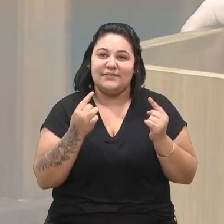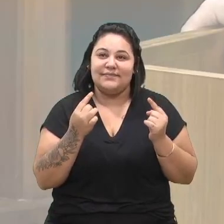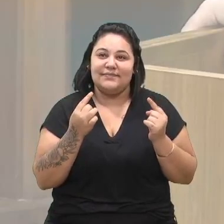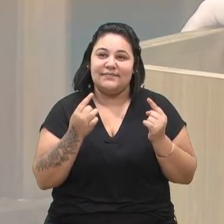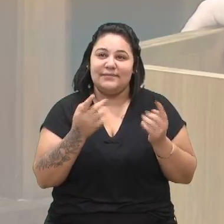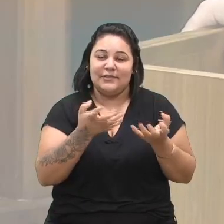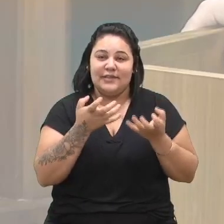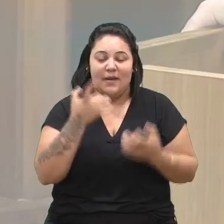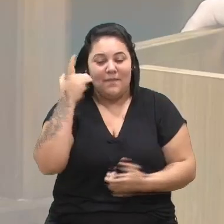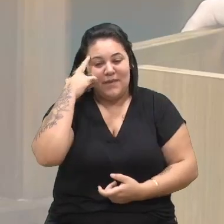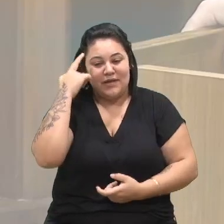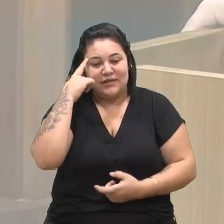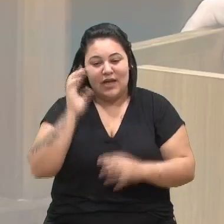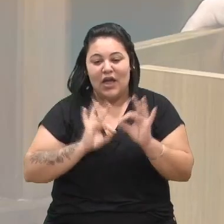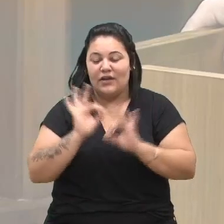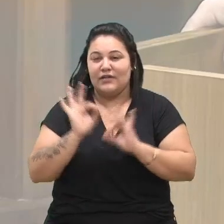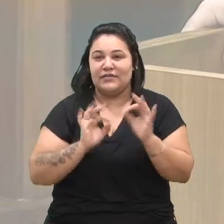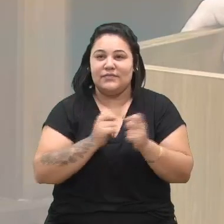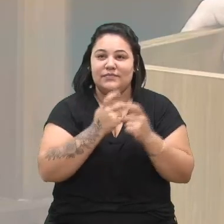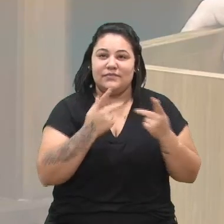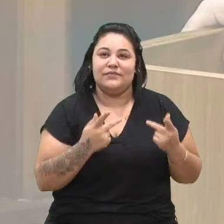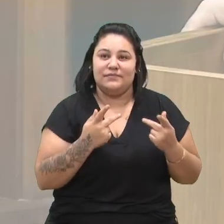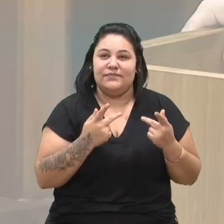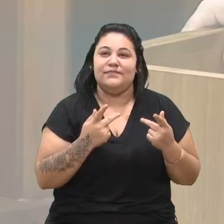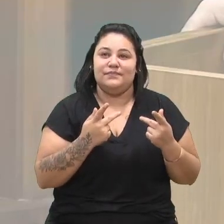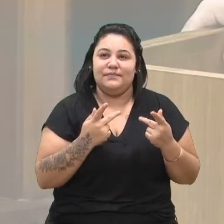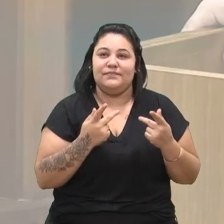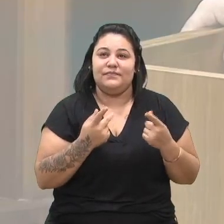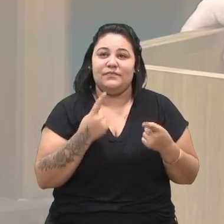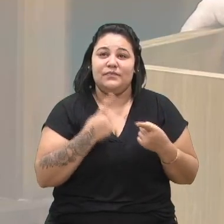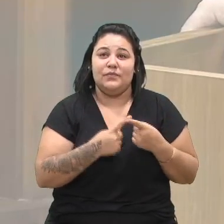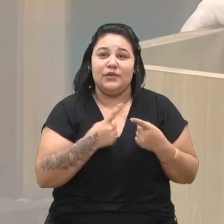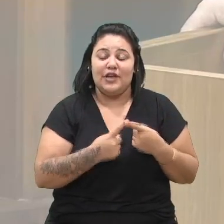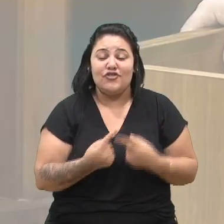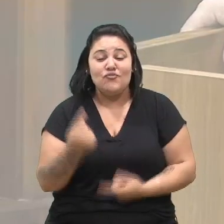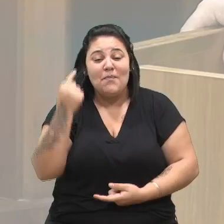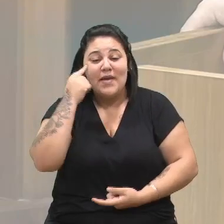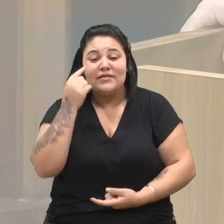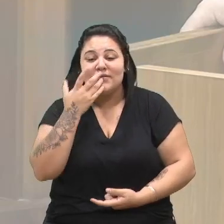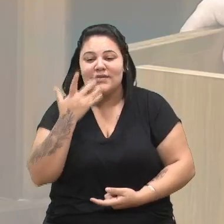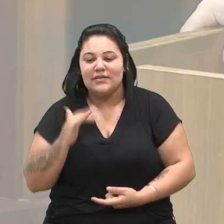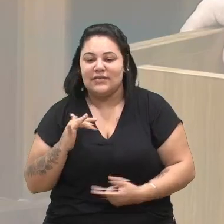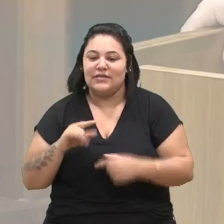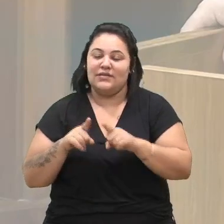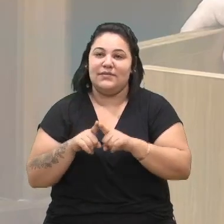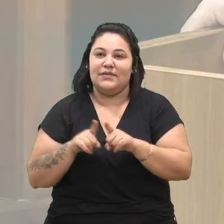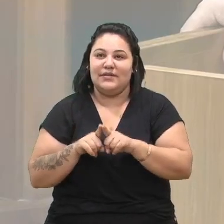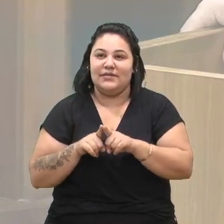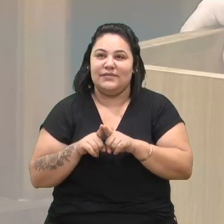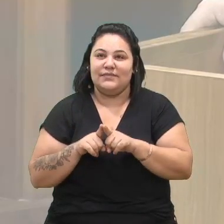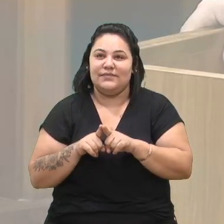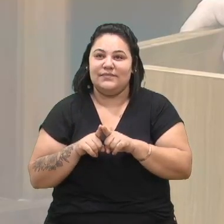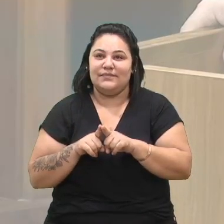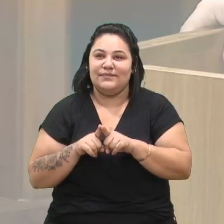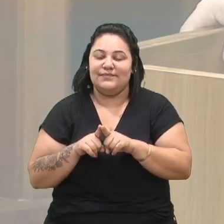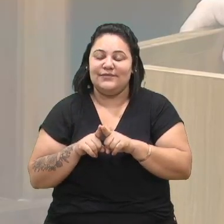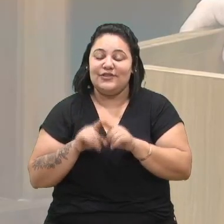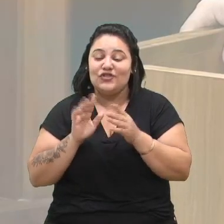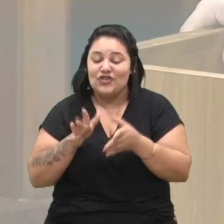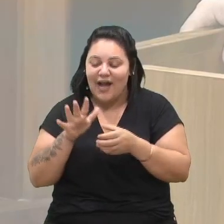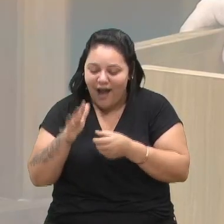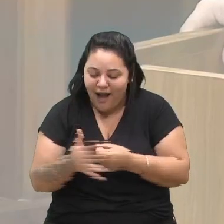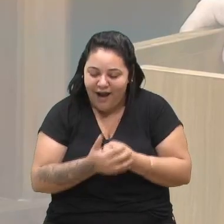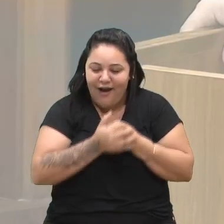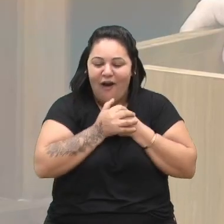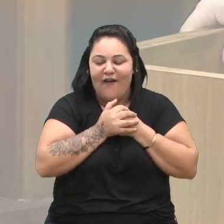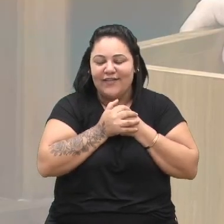tão bom que nem essa Festa da Uva. E por que eu digo isso? Porque quando a gente pensa nas crianças, tu já acolhe as crianças para participar desde cedo